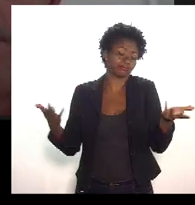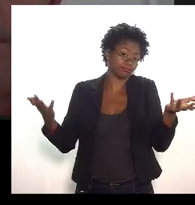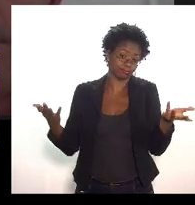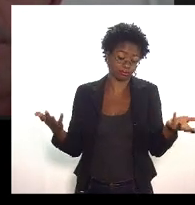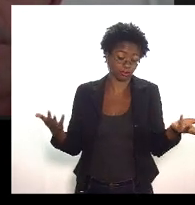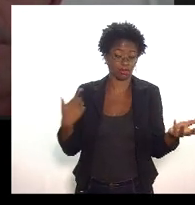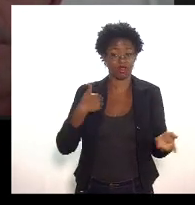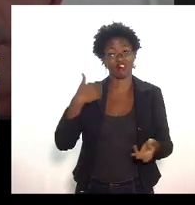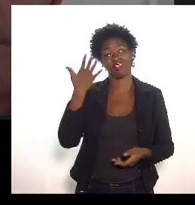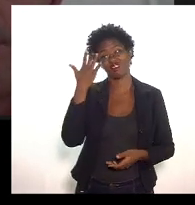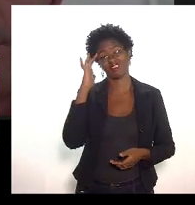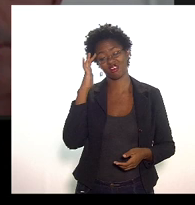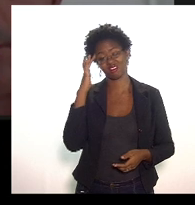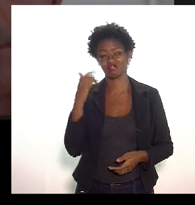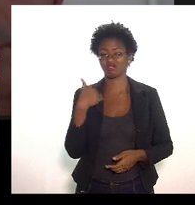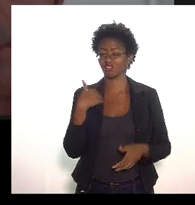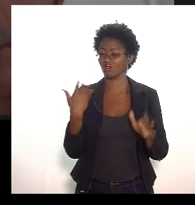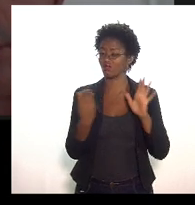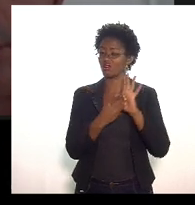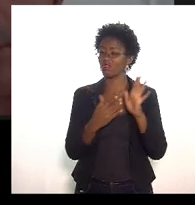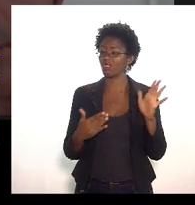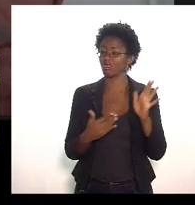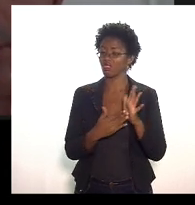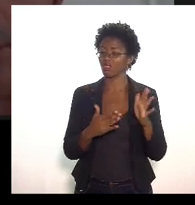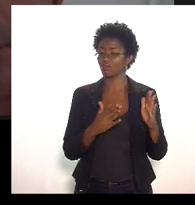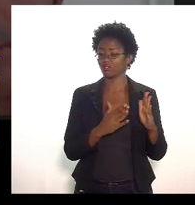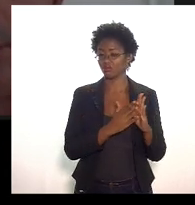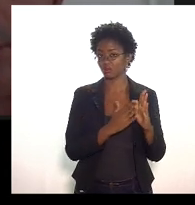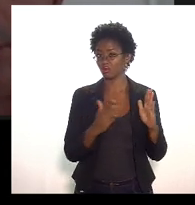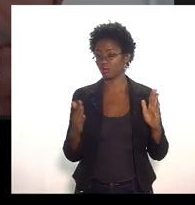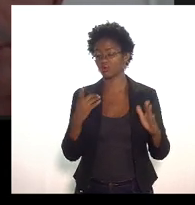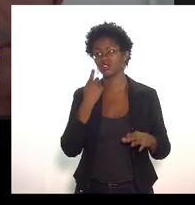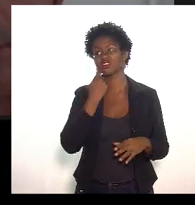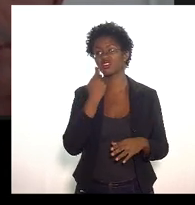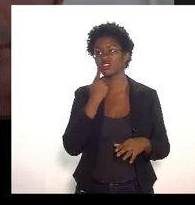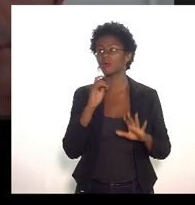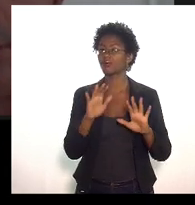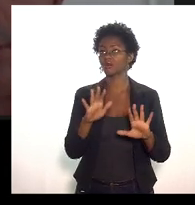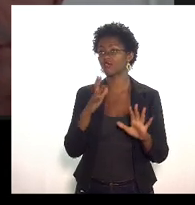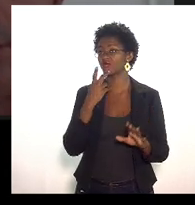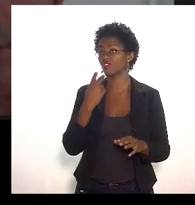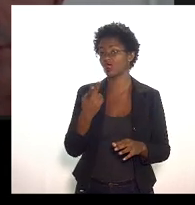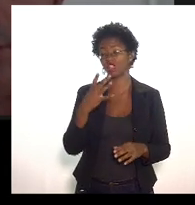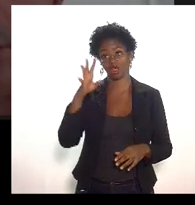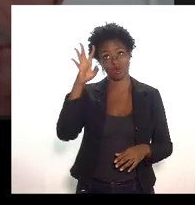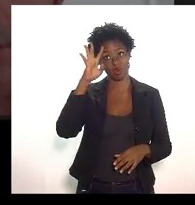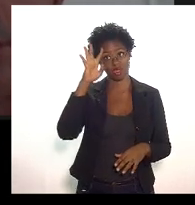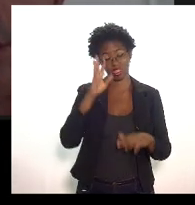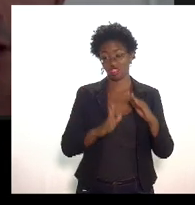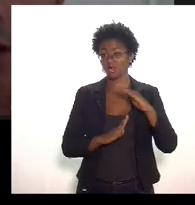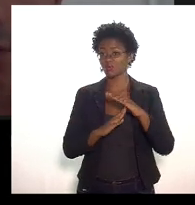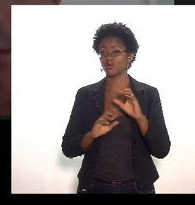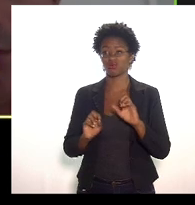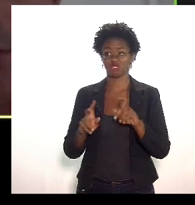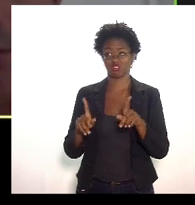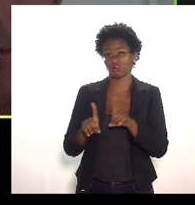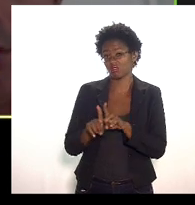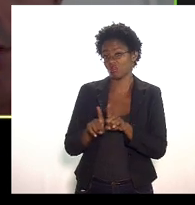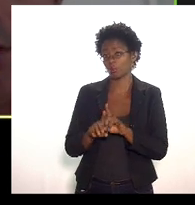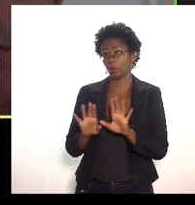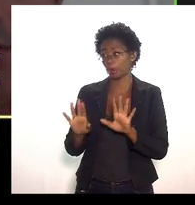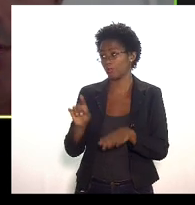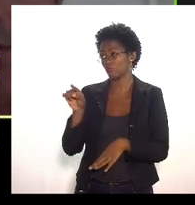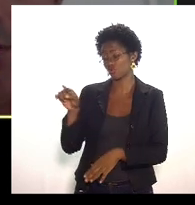que assim, eu coloquei até sexta-feira, mas se entender que até quarta, por mim, está ok também. É. Você já fez a